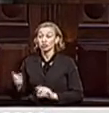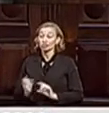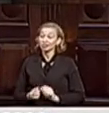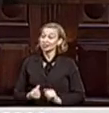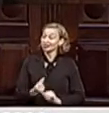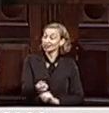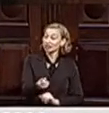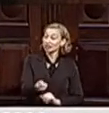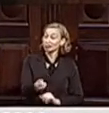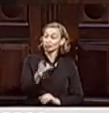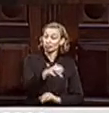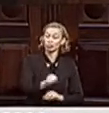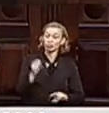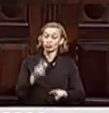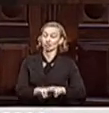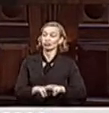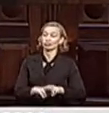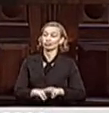No Senado,